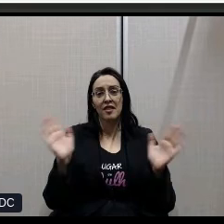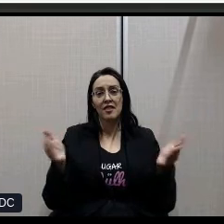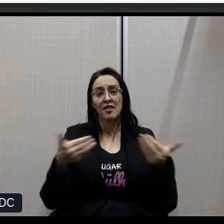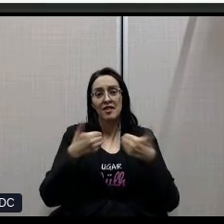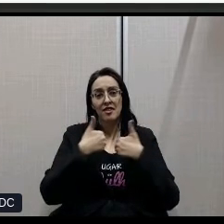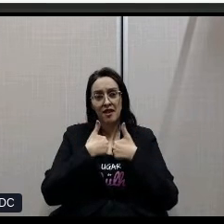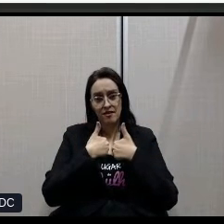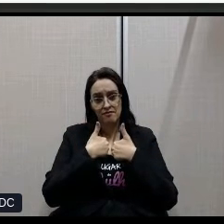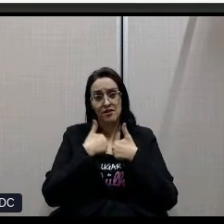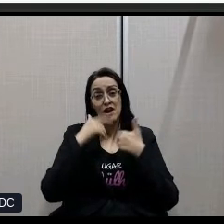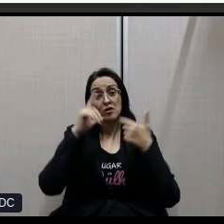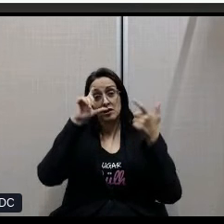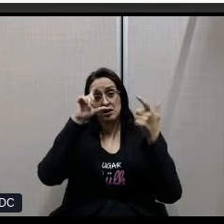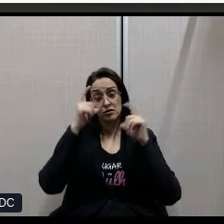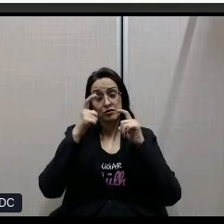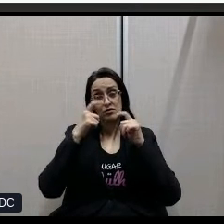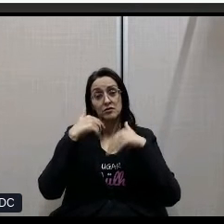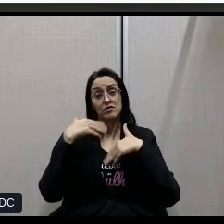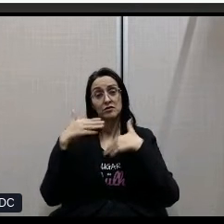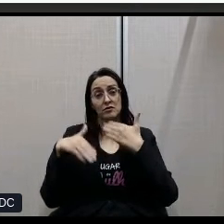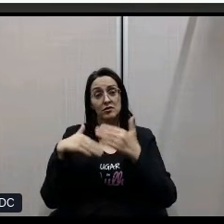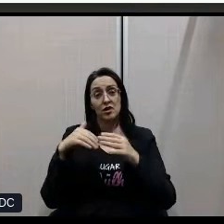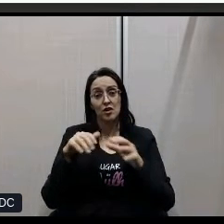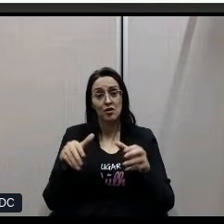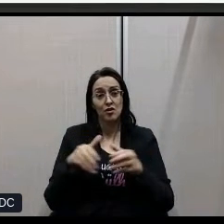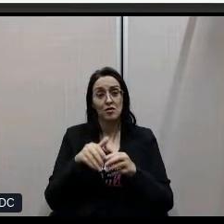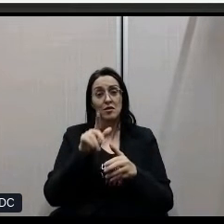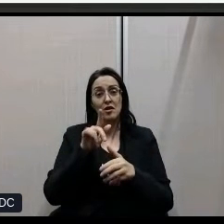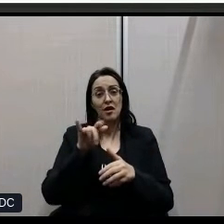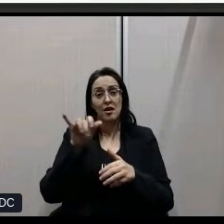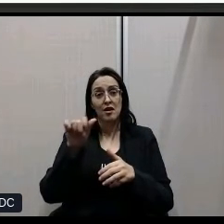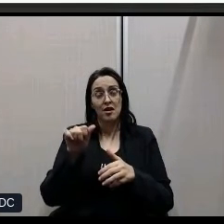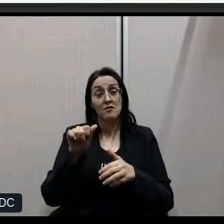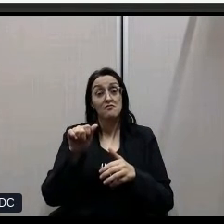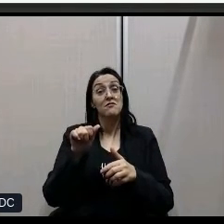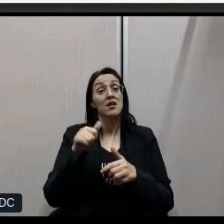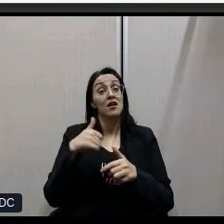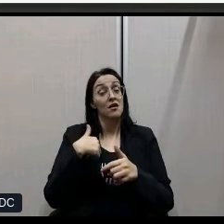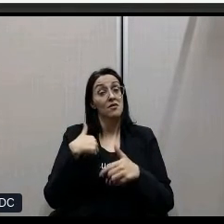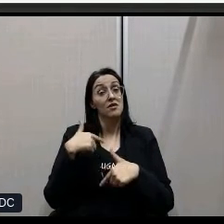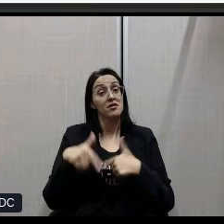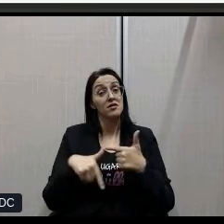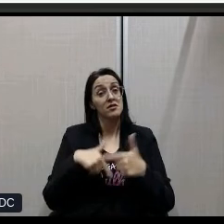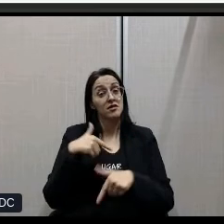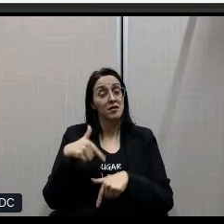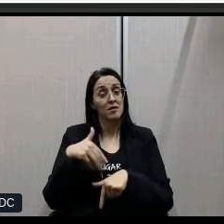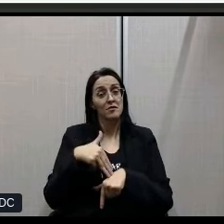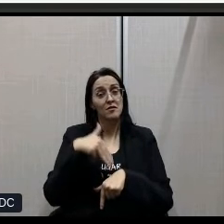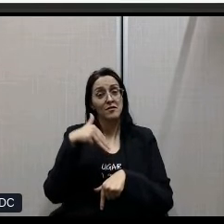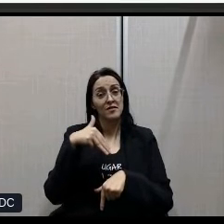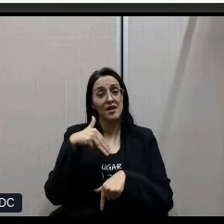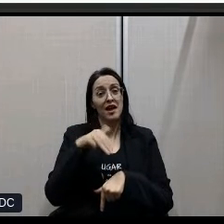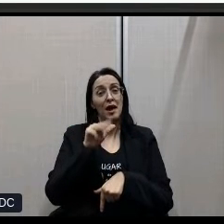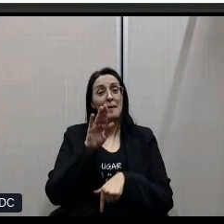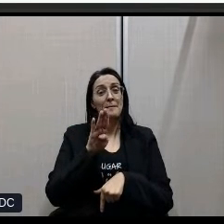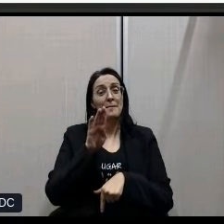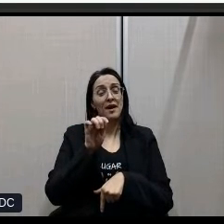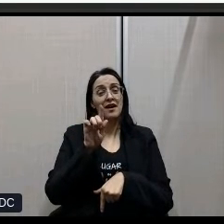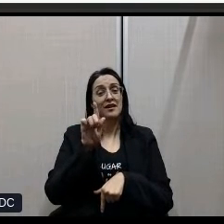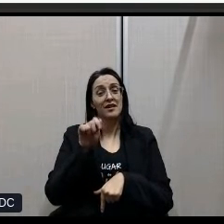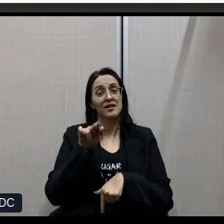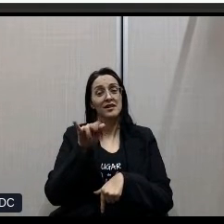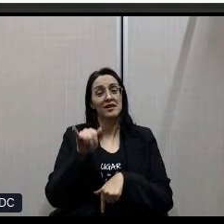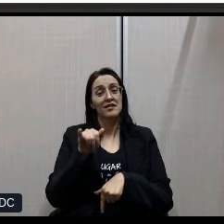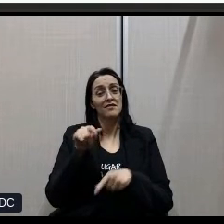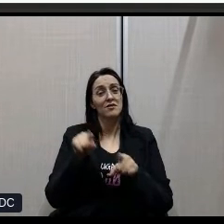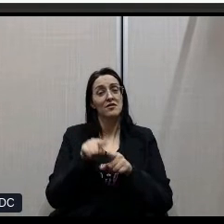do neurodesenvolvimento, e como o Gaia é fruto de um trabalho de mestrado da Thalita Pagani, nada melhor que me basear no trabalho dela